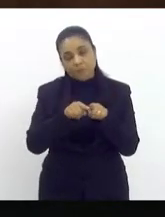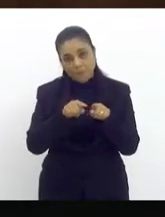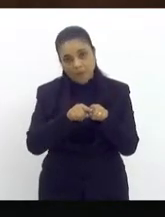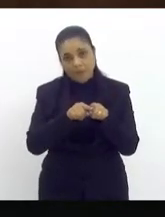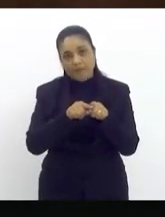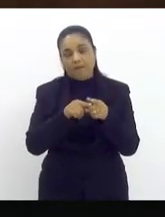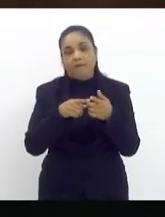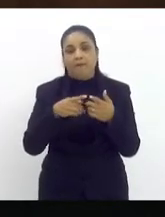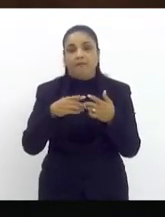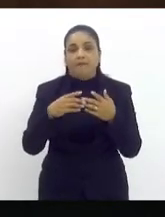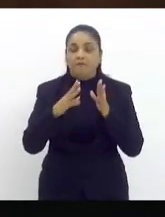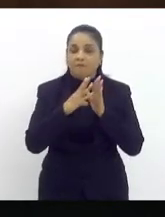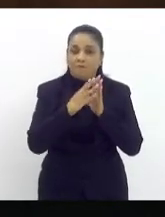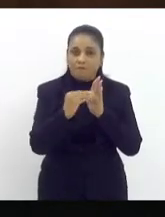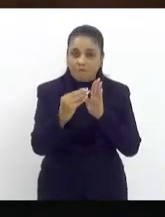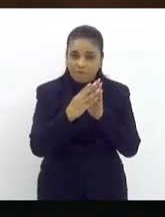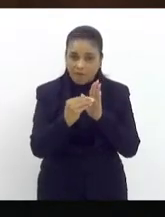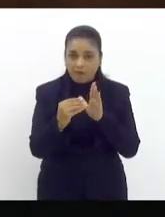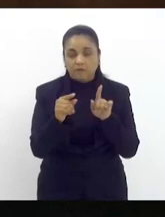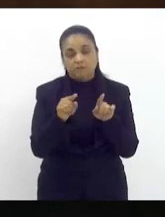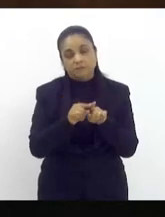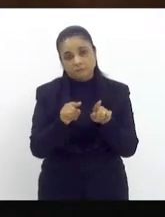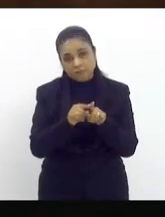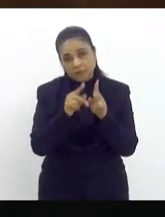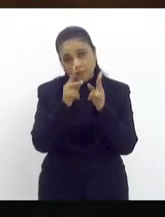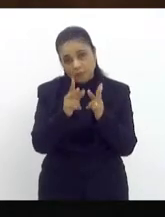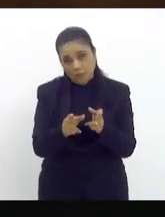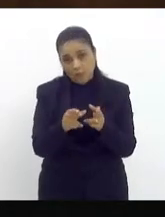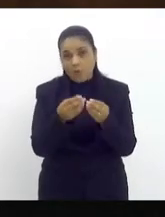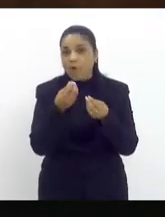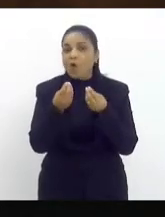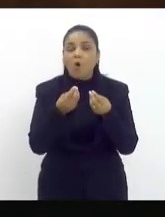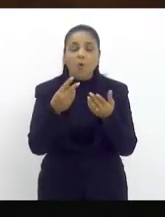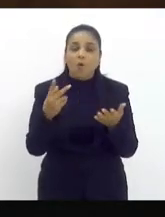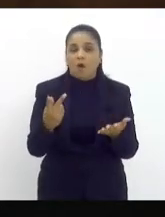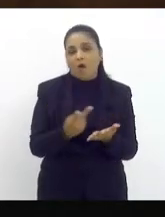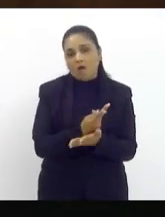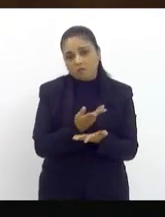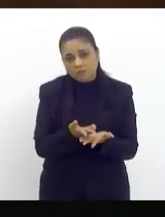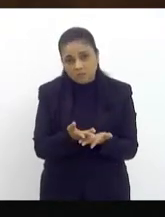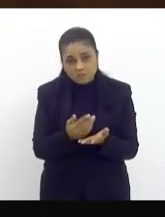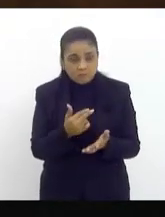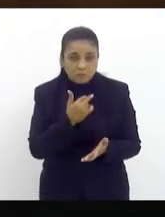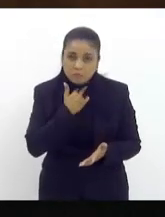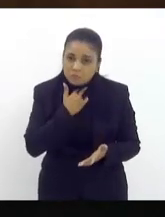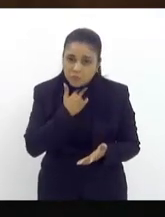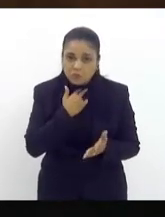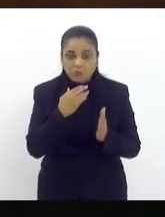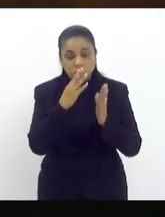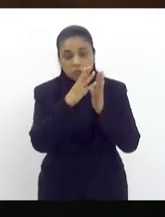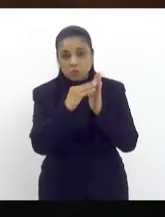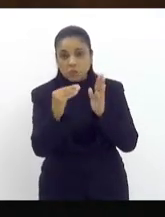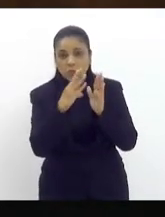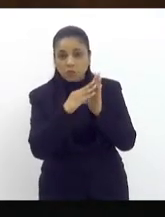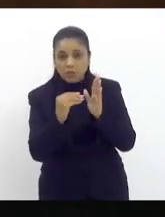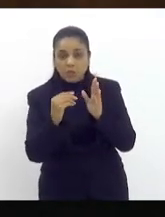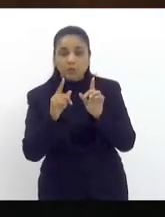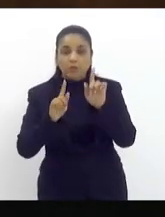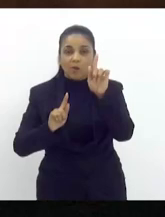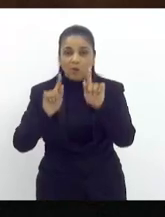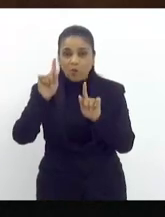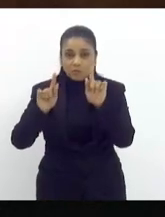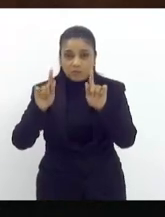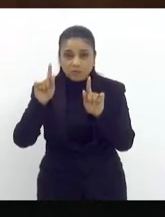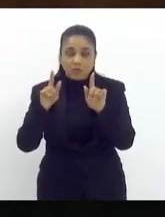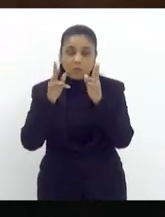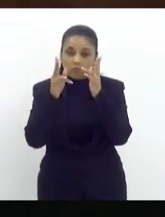Das vans, a mesma coisa. E a gente não pode deixar isso acontecer agora no modelo da concessão do